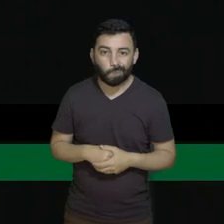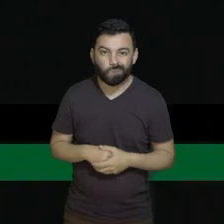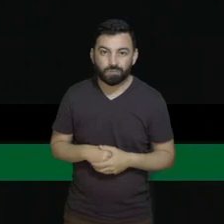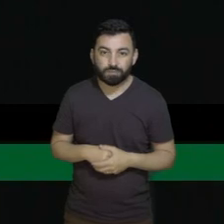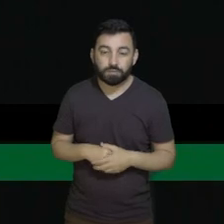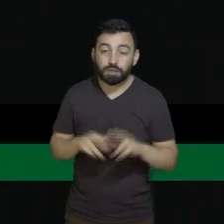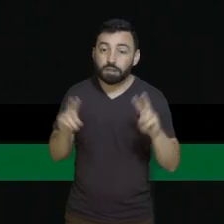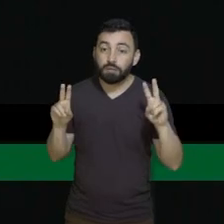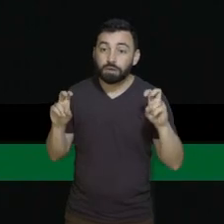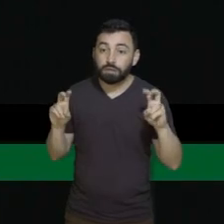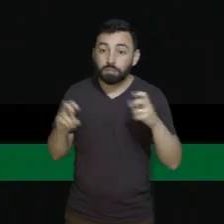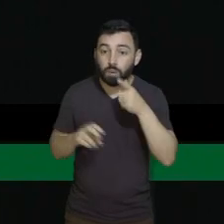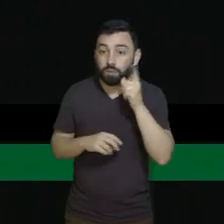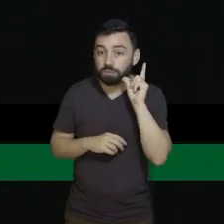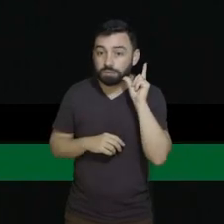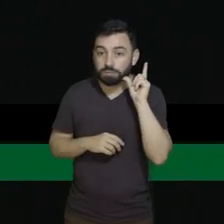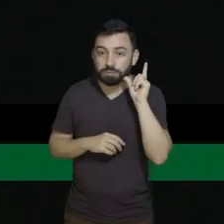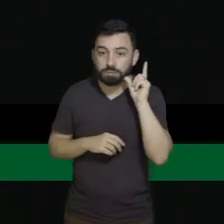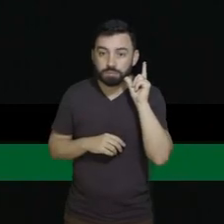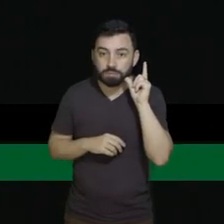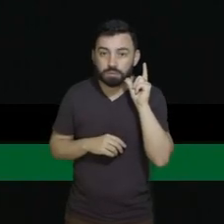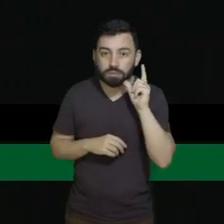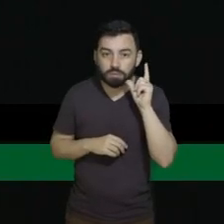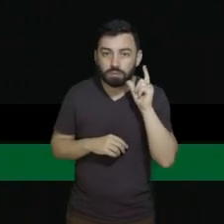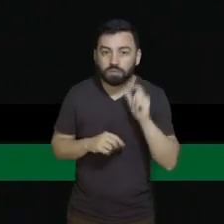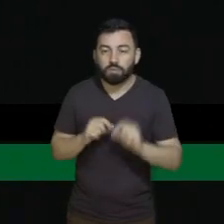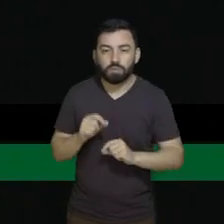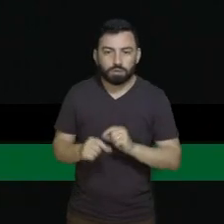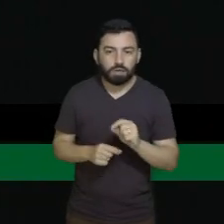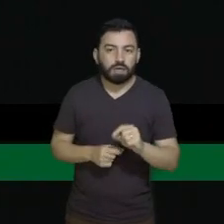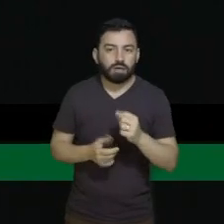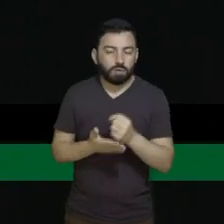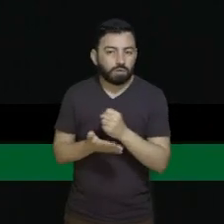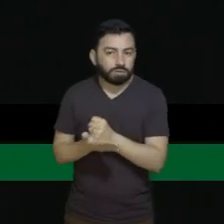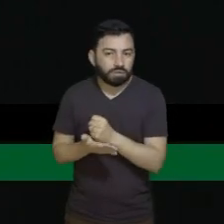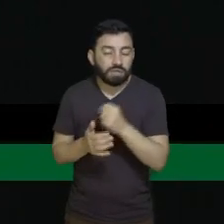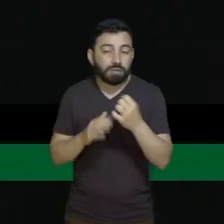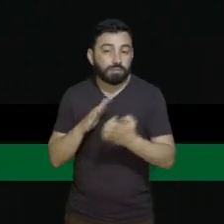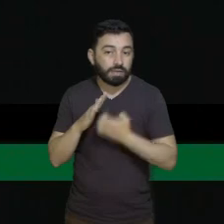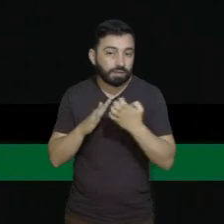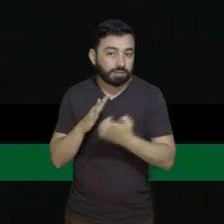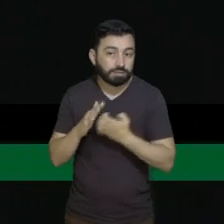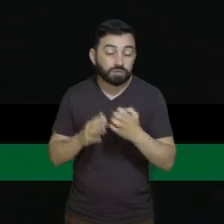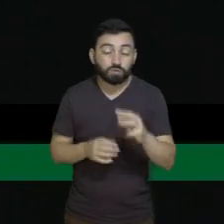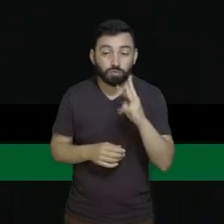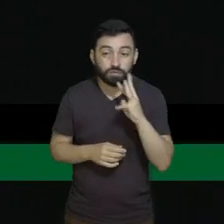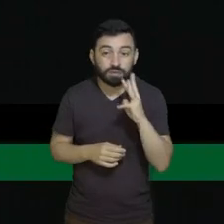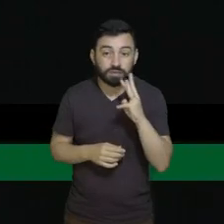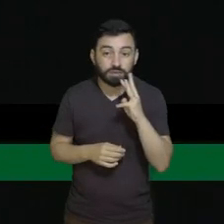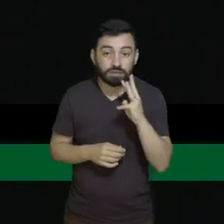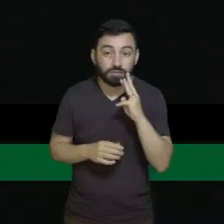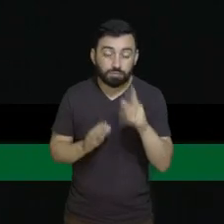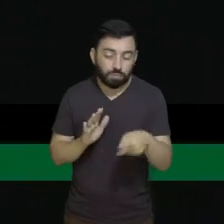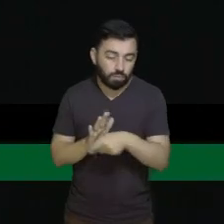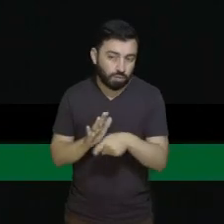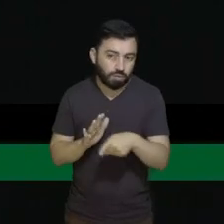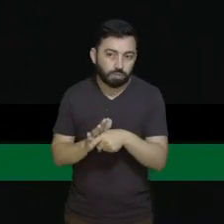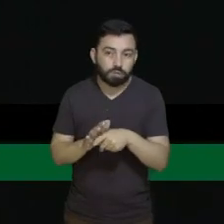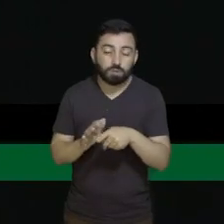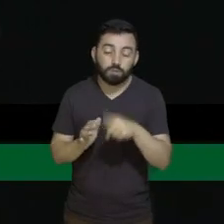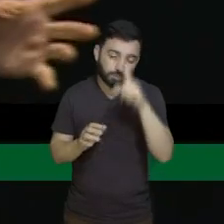matéria de ontem, que veio da contratação de empresas de software dos hospitais, de